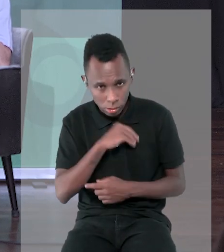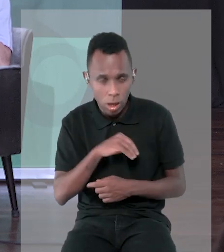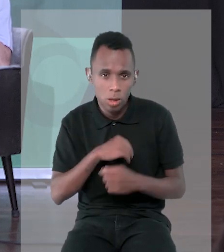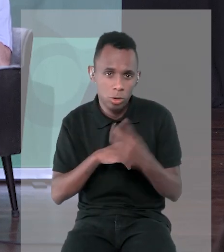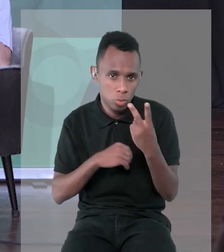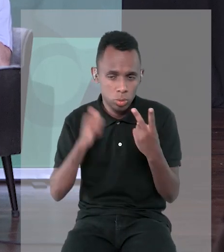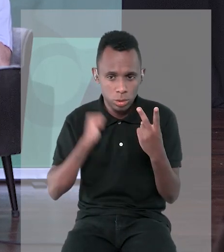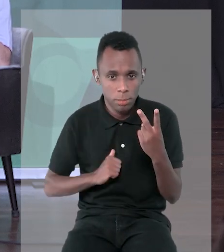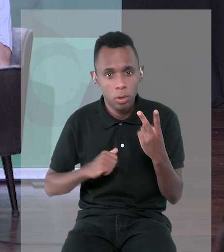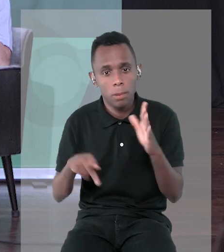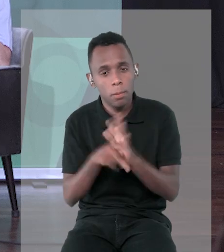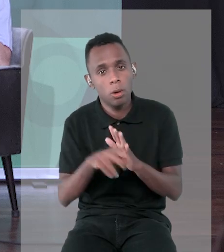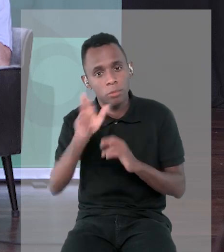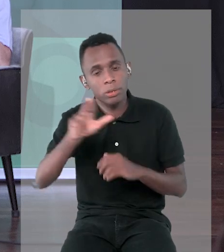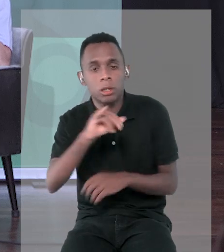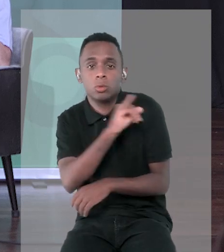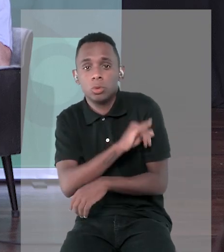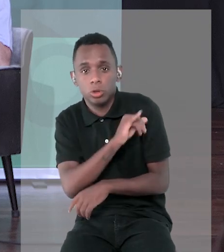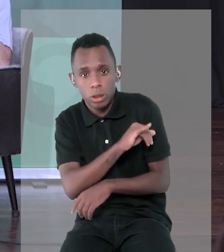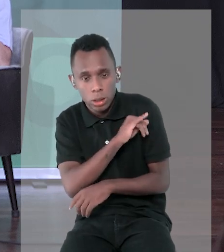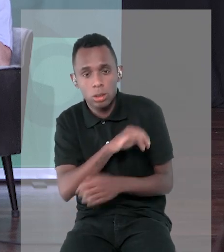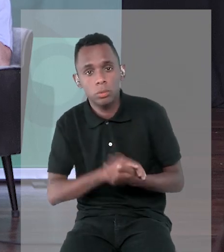2 bolsas ligadas à Universidade do Rio,